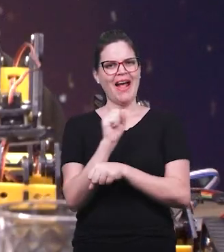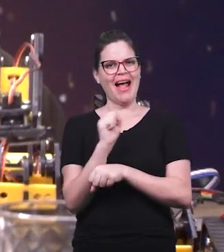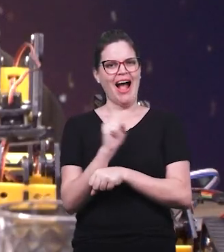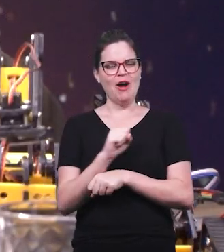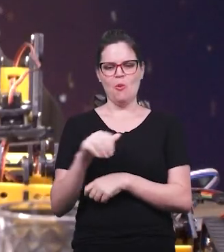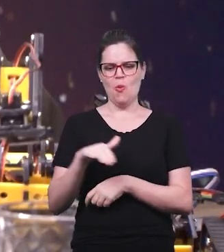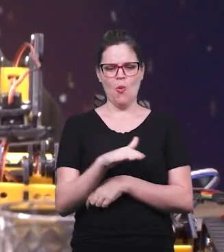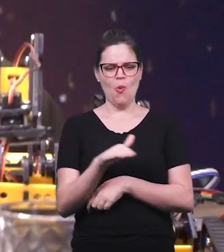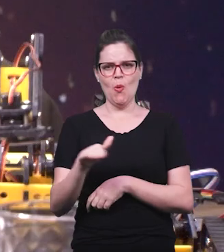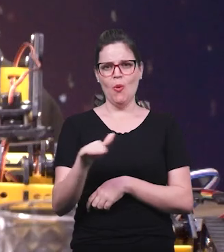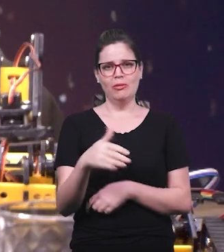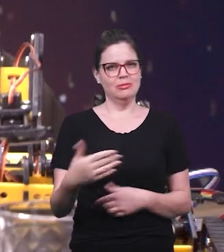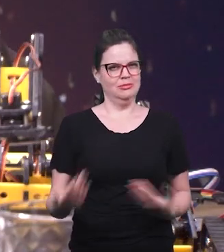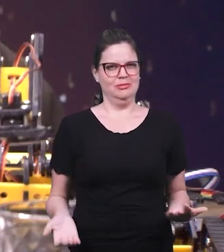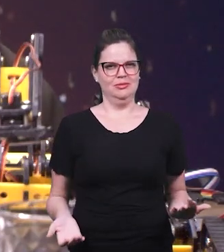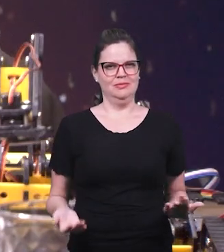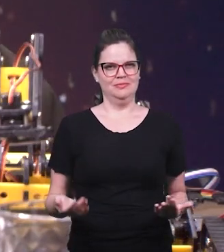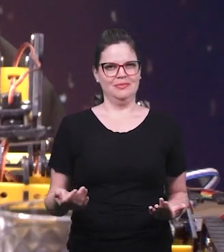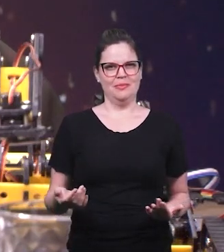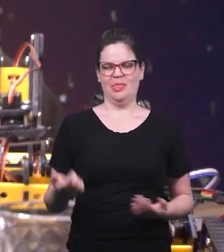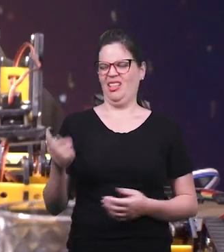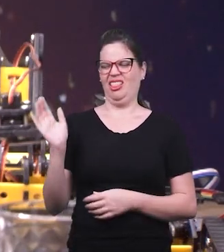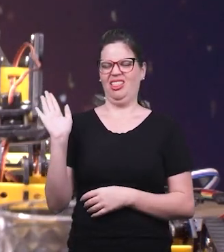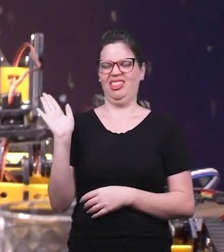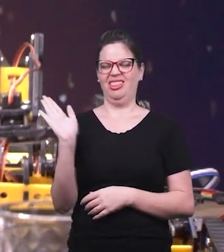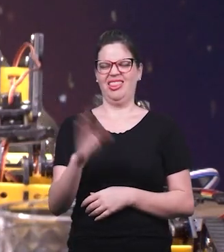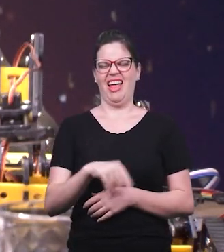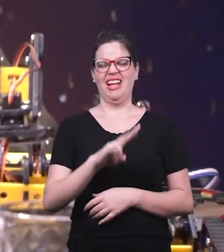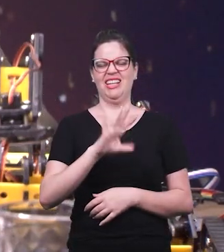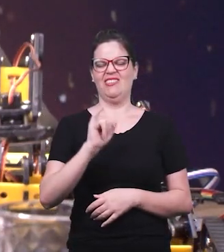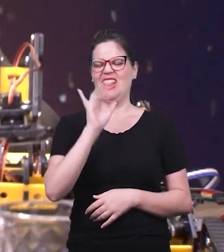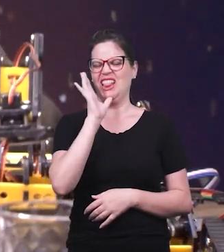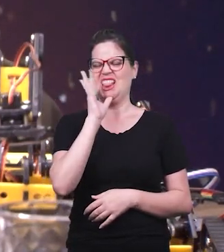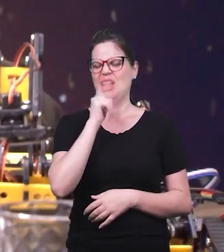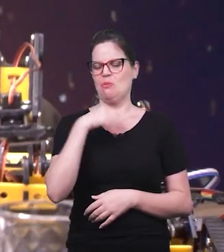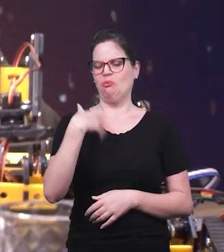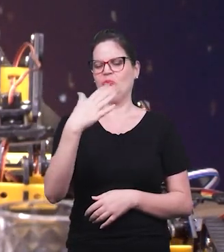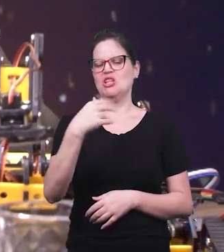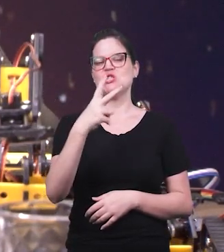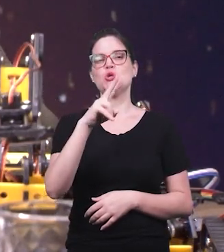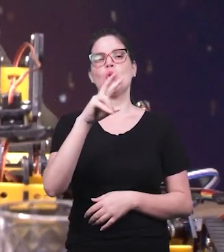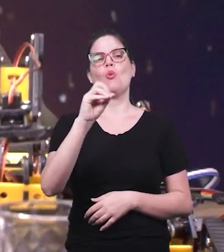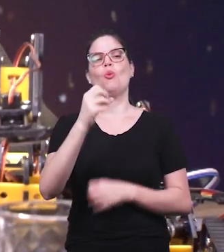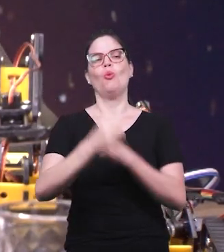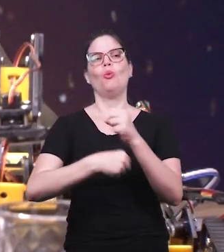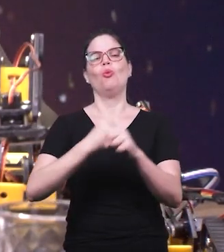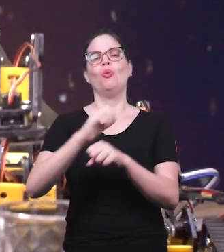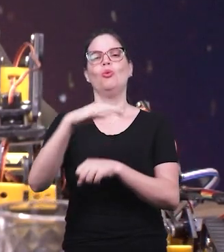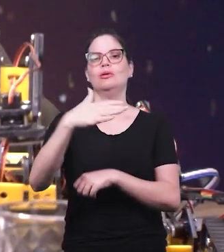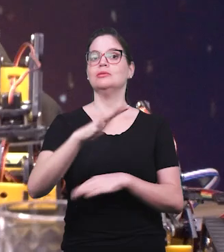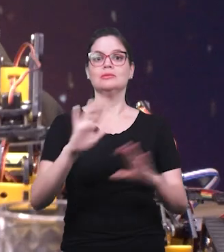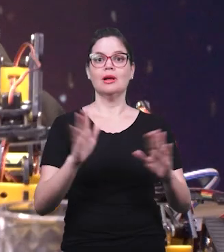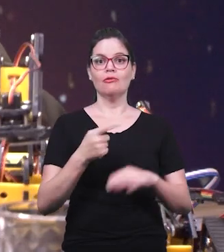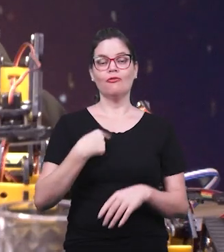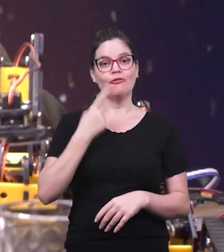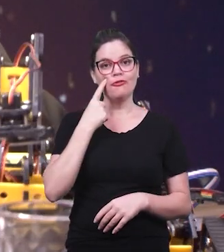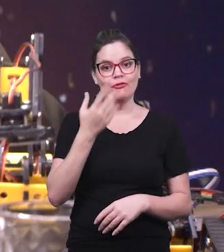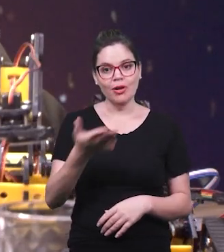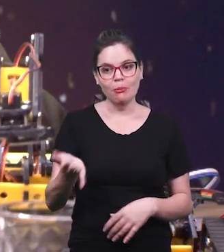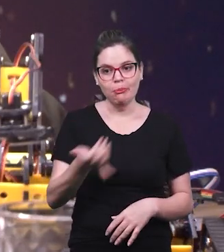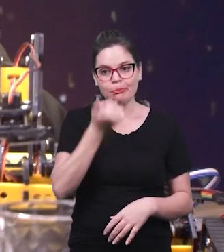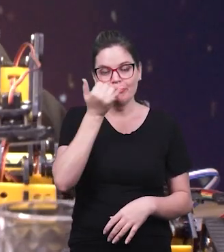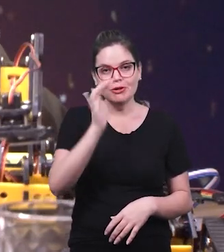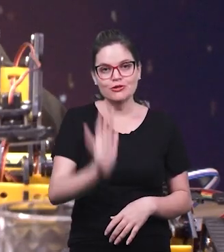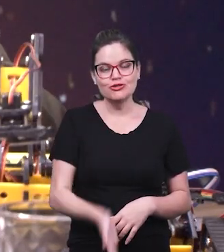atrás, muito provavelmente falasse, não, isso aí é para muito tempo, para mais uns 50 anos. Mas não, a gente vê que nos